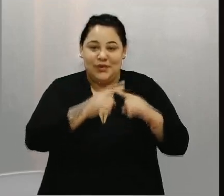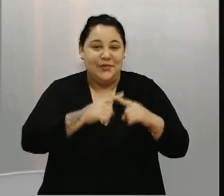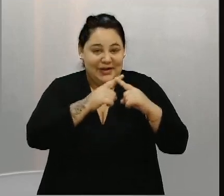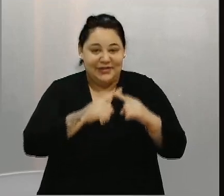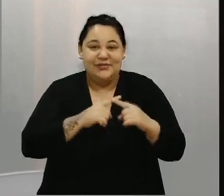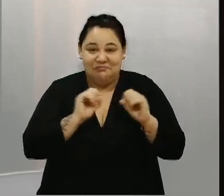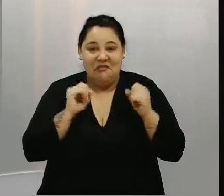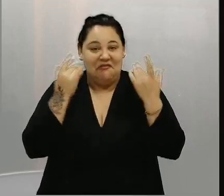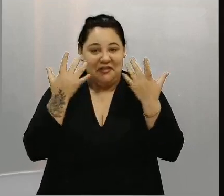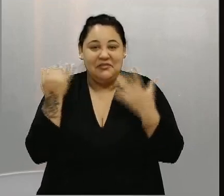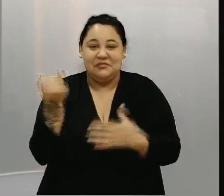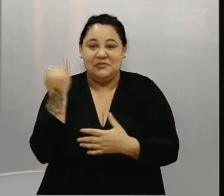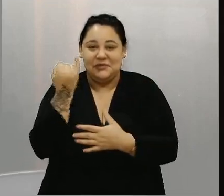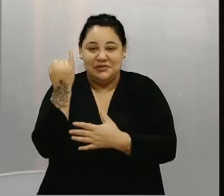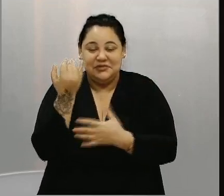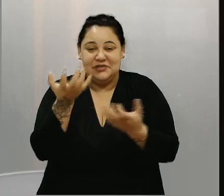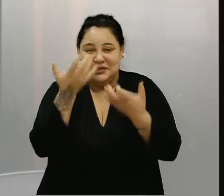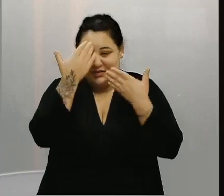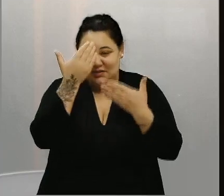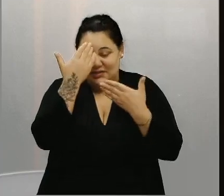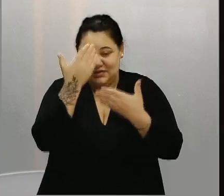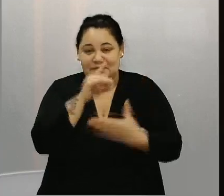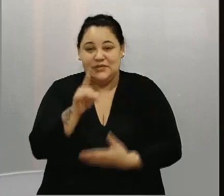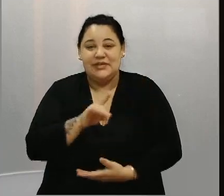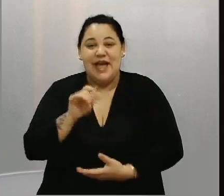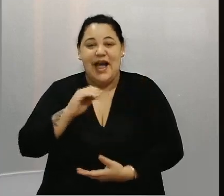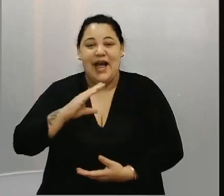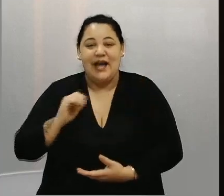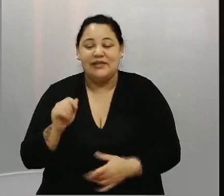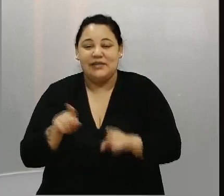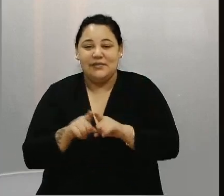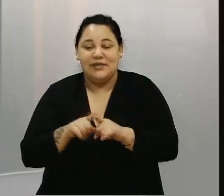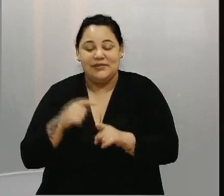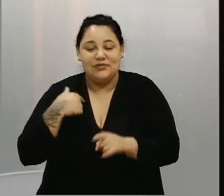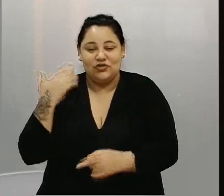Então quero agradecer aqui o Zaca também por ter nos convidado para entregar esse troféu